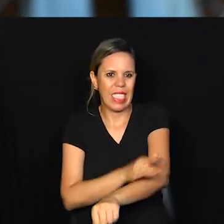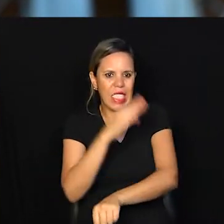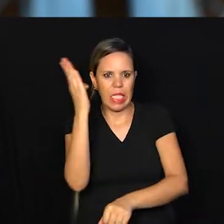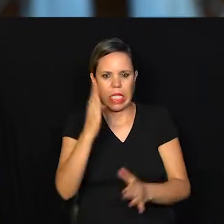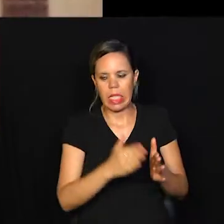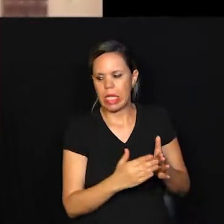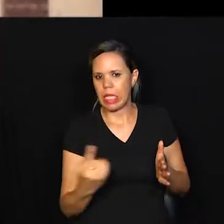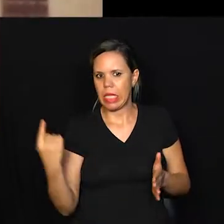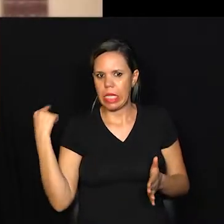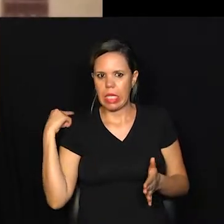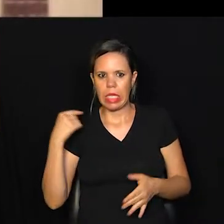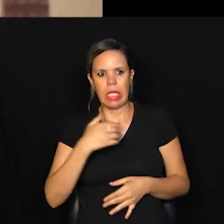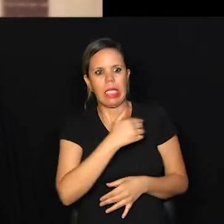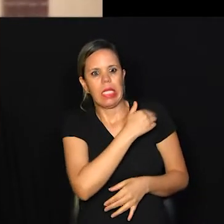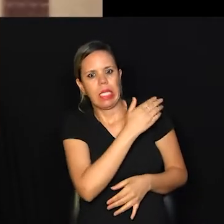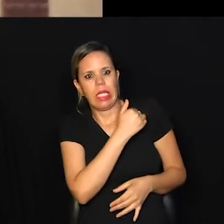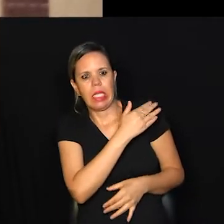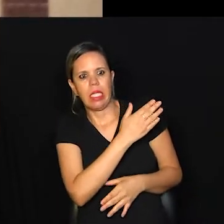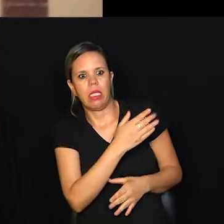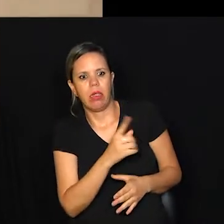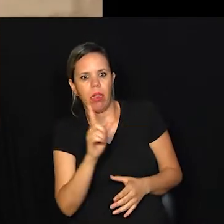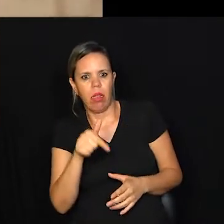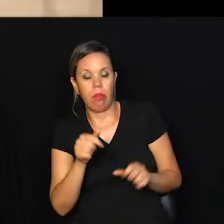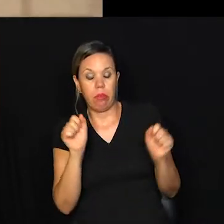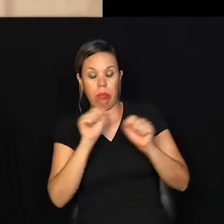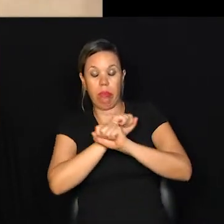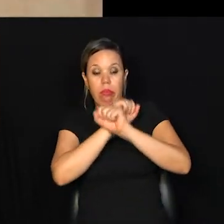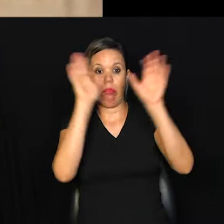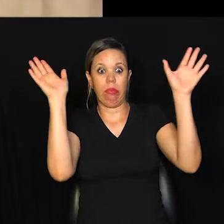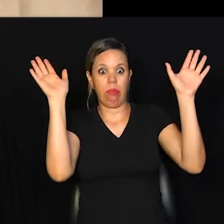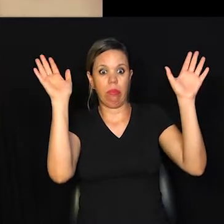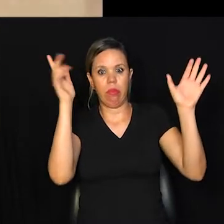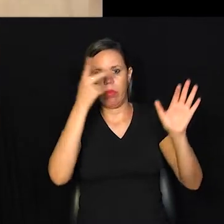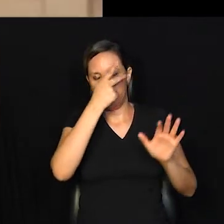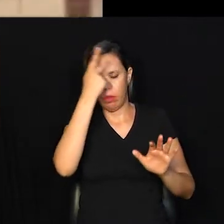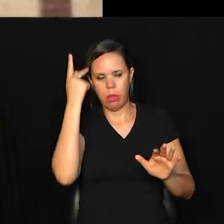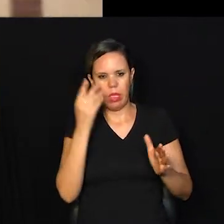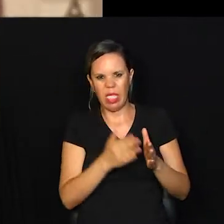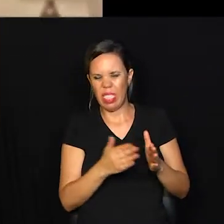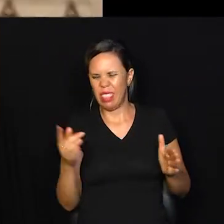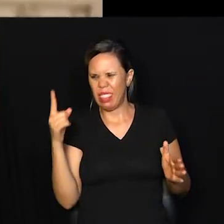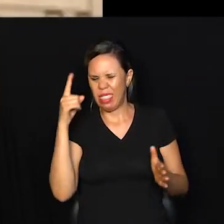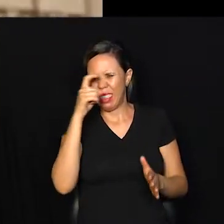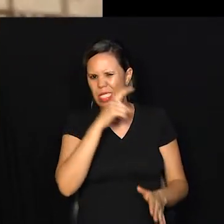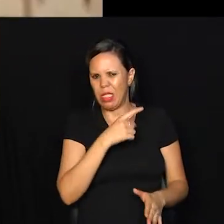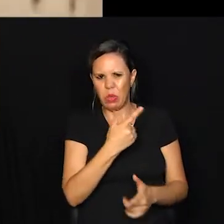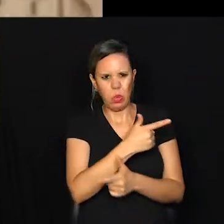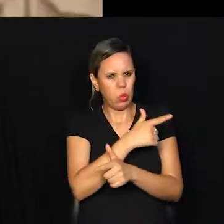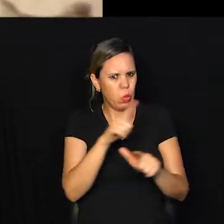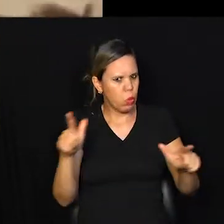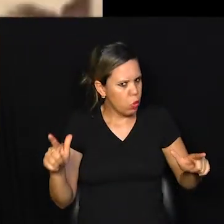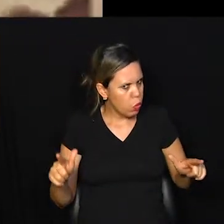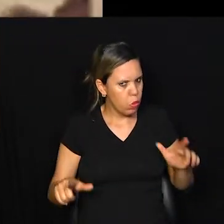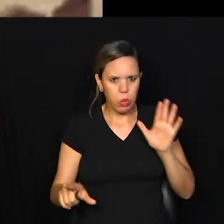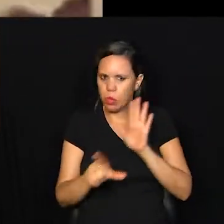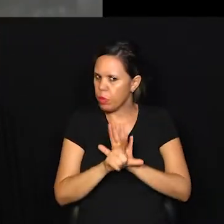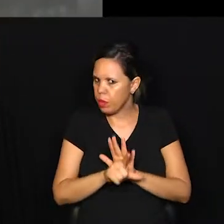Brasil, né, onde era bem declarado mesmo. Então era um período muito complicado, onde não existiam leis